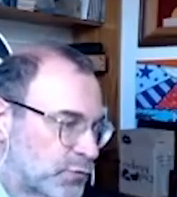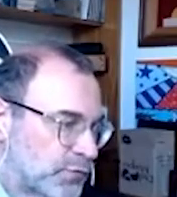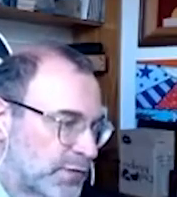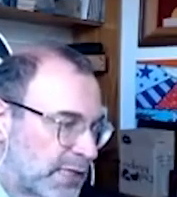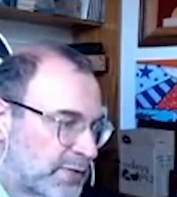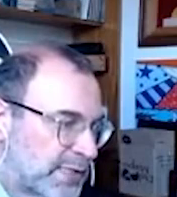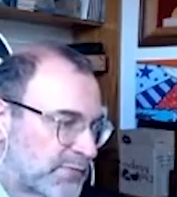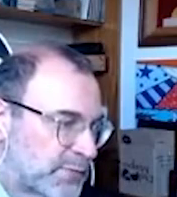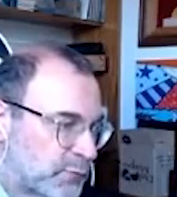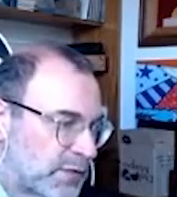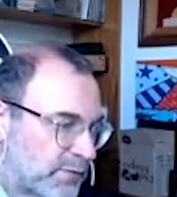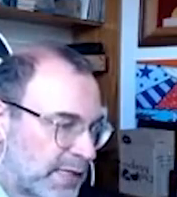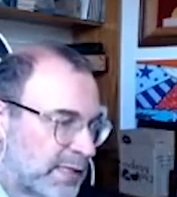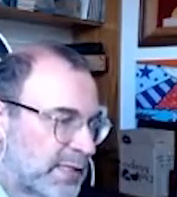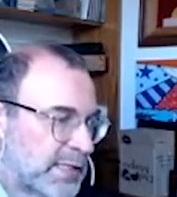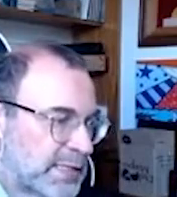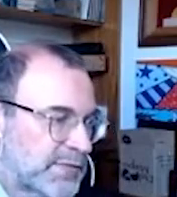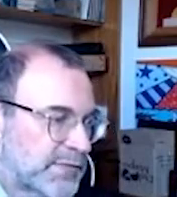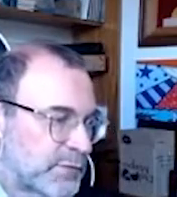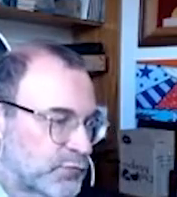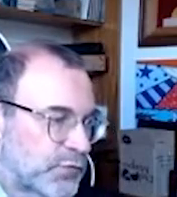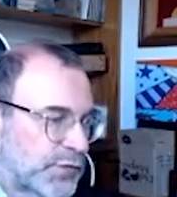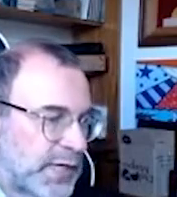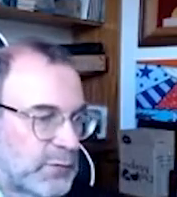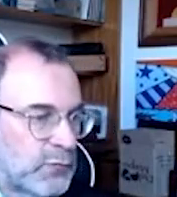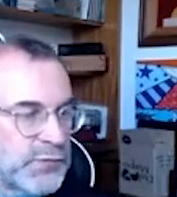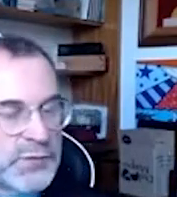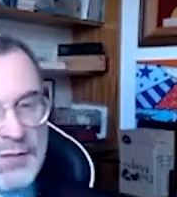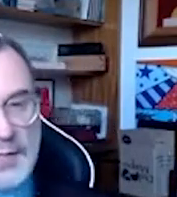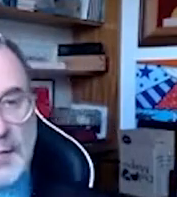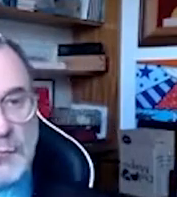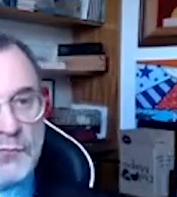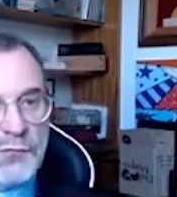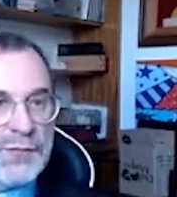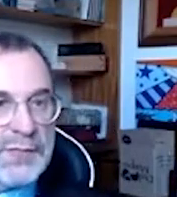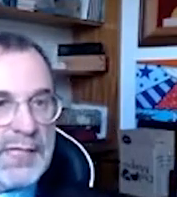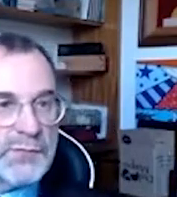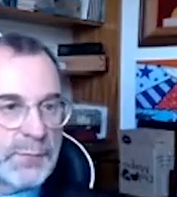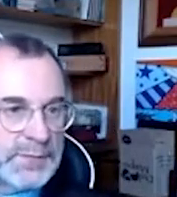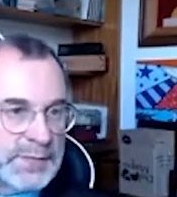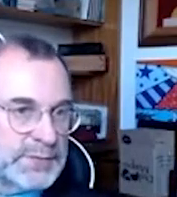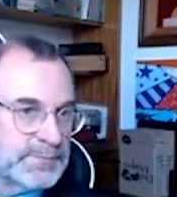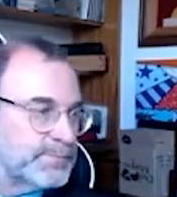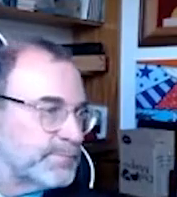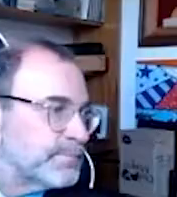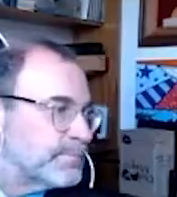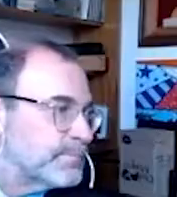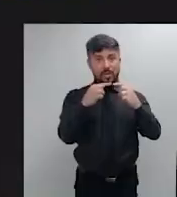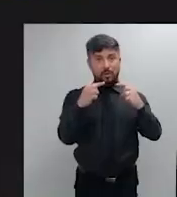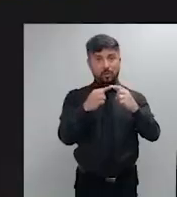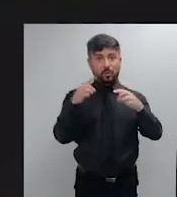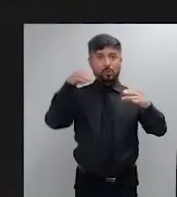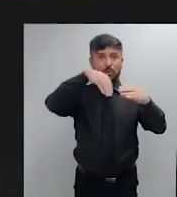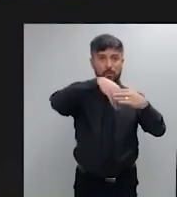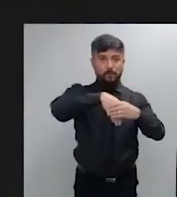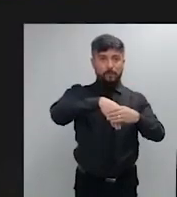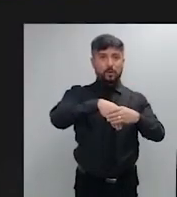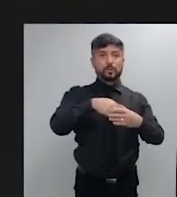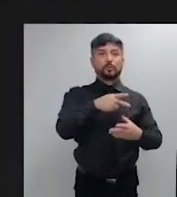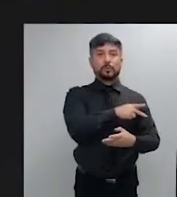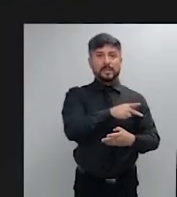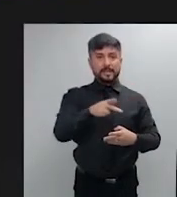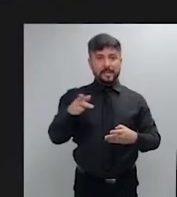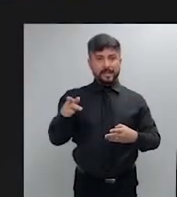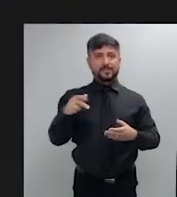nas famílias, com um crime que subverte a ordem natural da vida. Foi observado ainda o crescente número de homicídios desse tipo no Brasil e